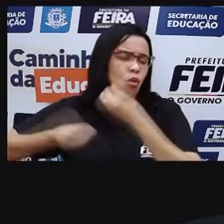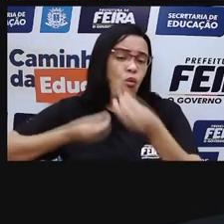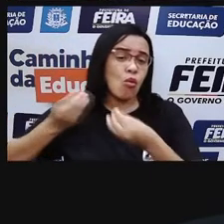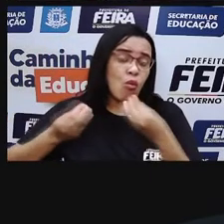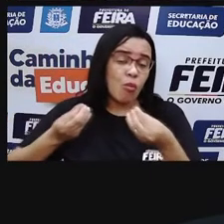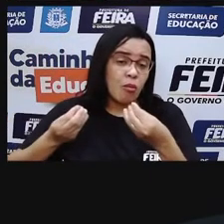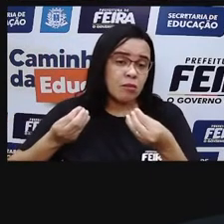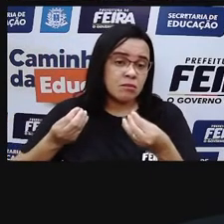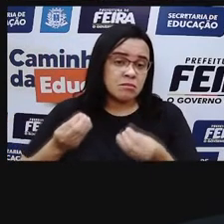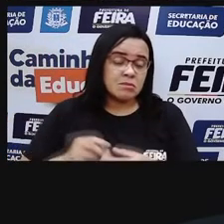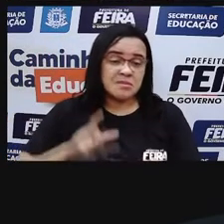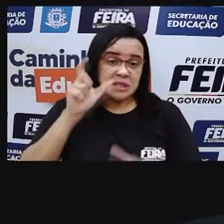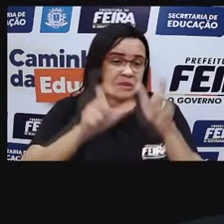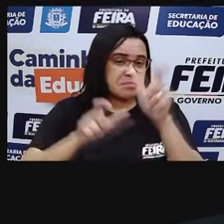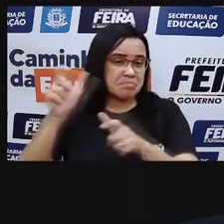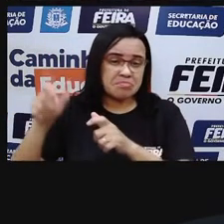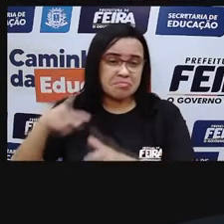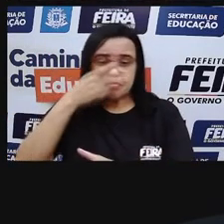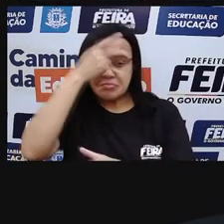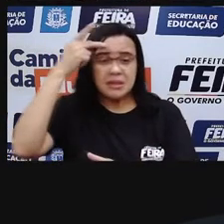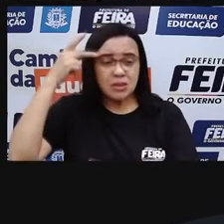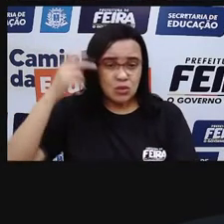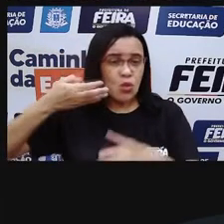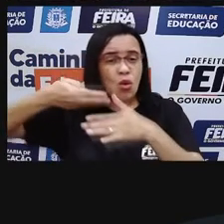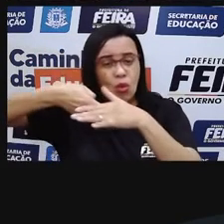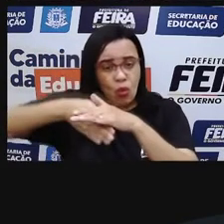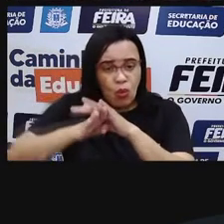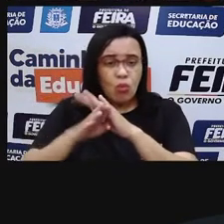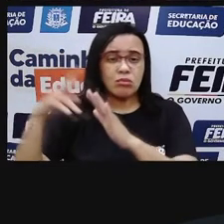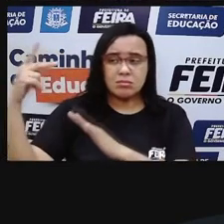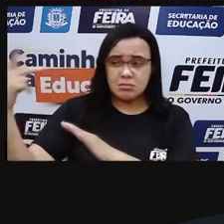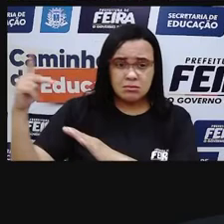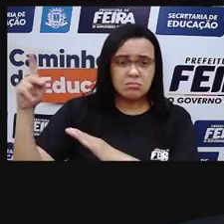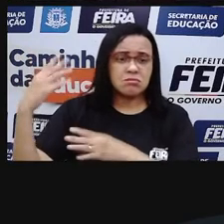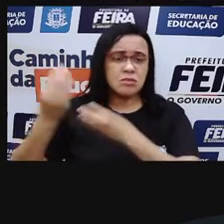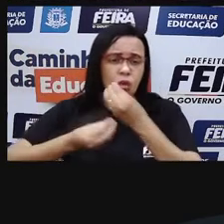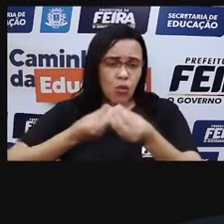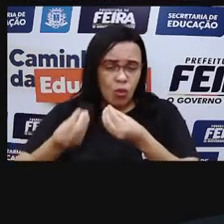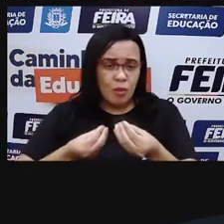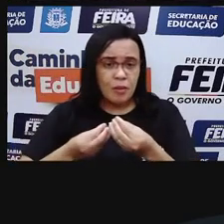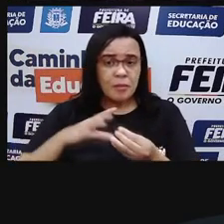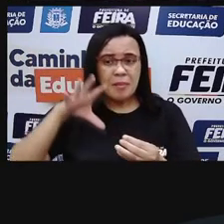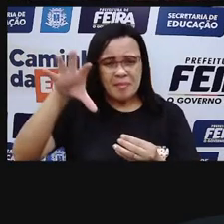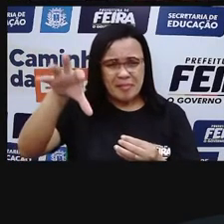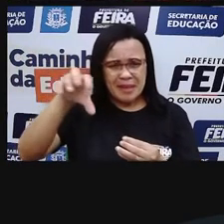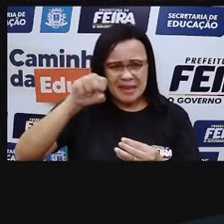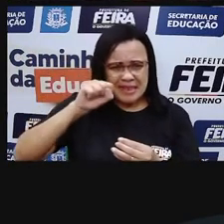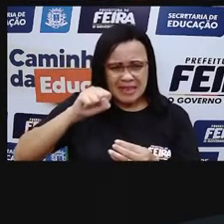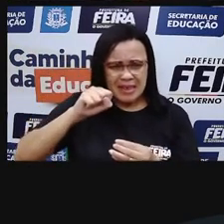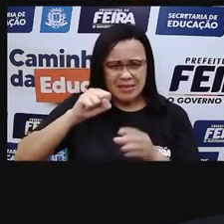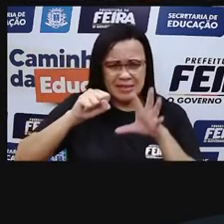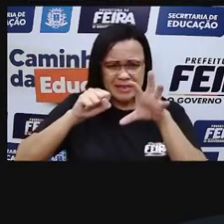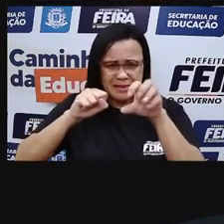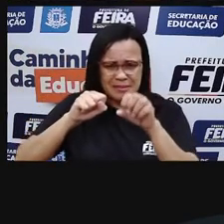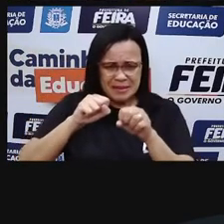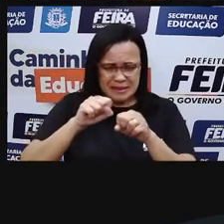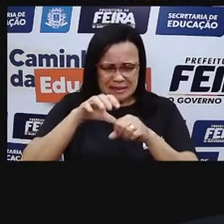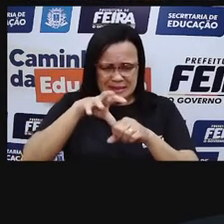senso comum, vamos dizer assim, da época, as pessoas pegavam as feridas, né, e